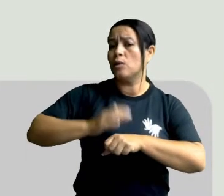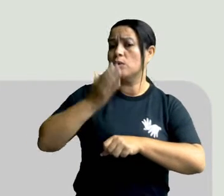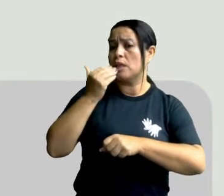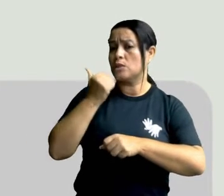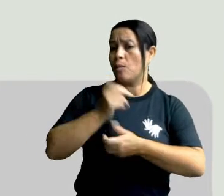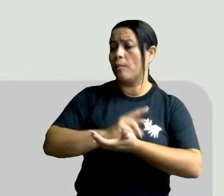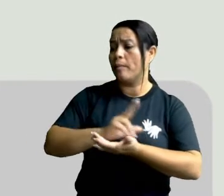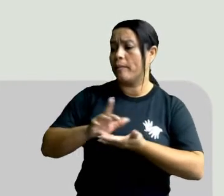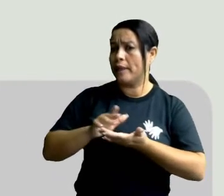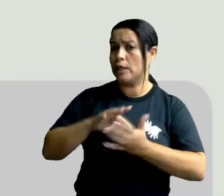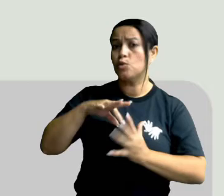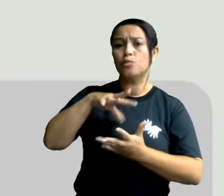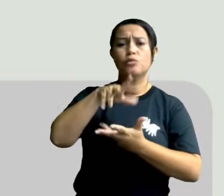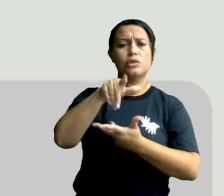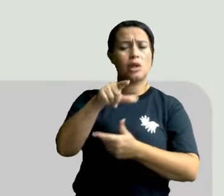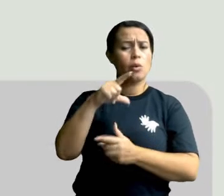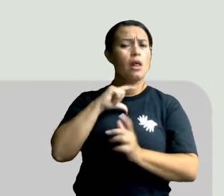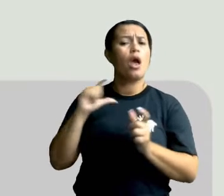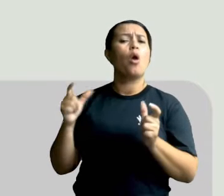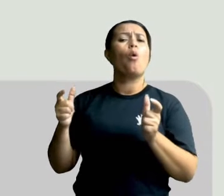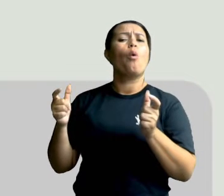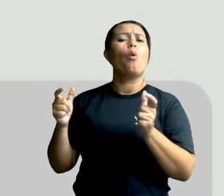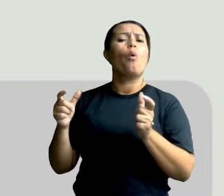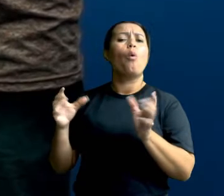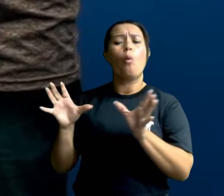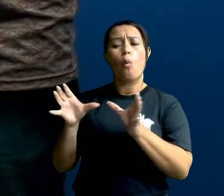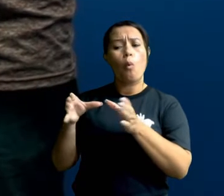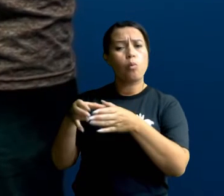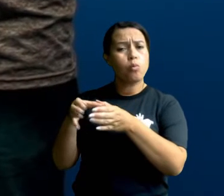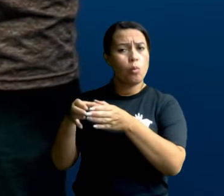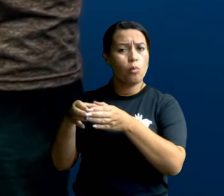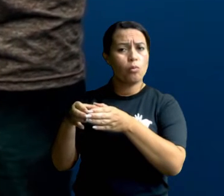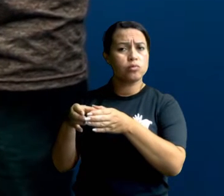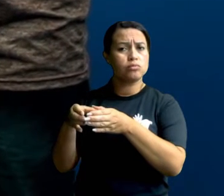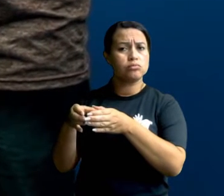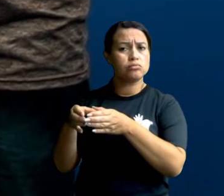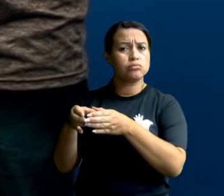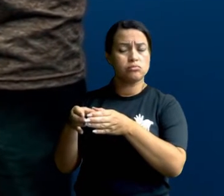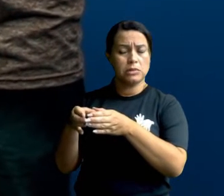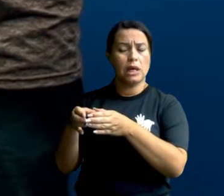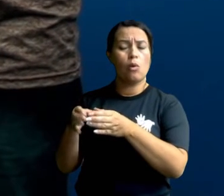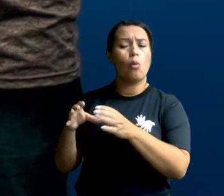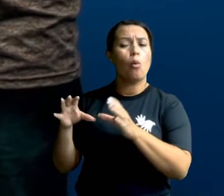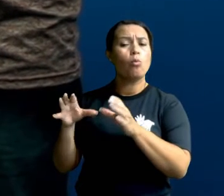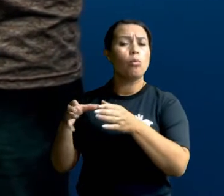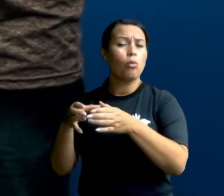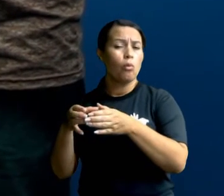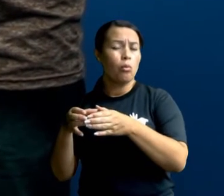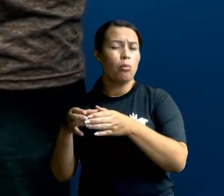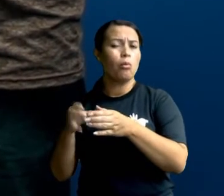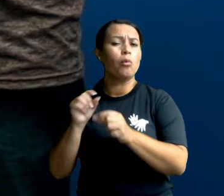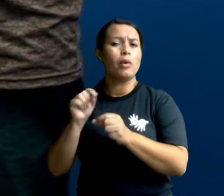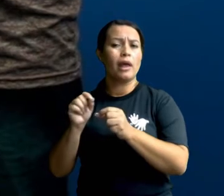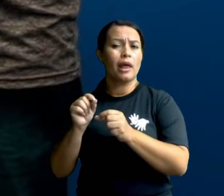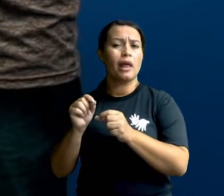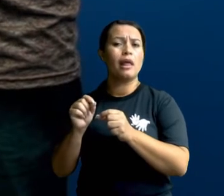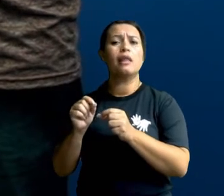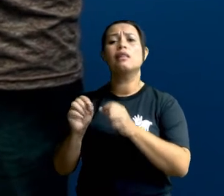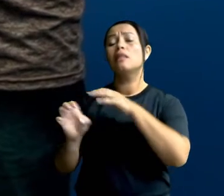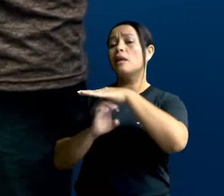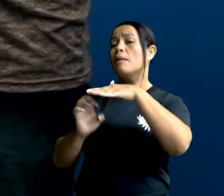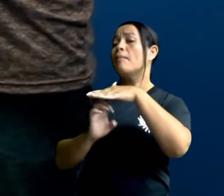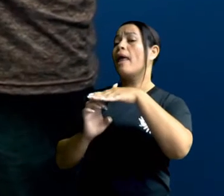de alimentos mundial é um grupo muito restrito, né, de empresas, né, as trades.